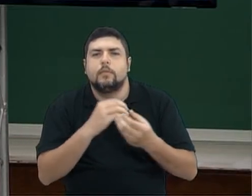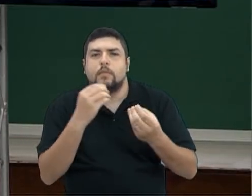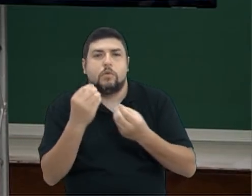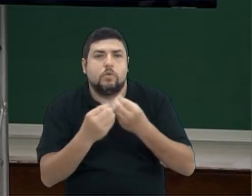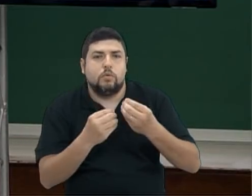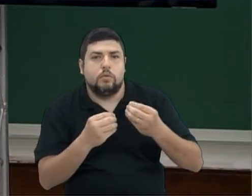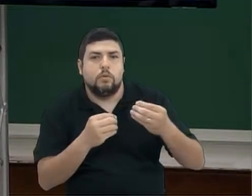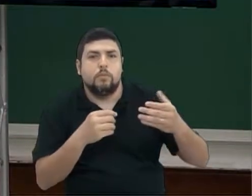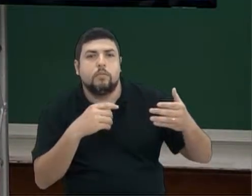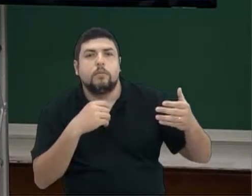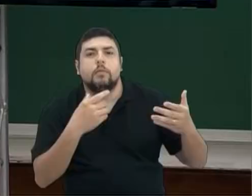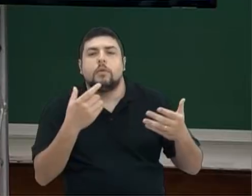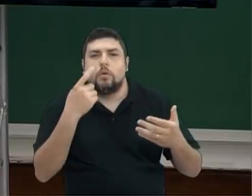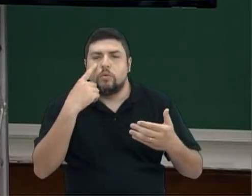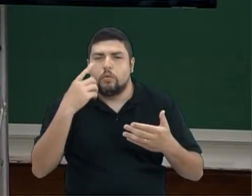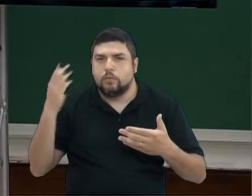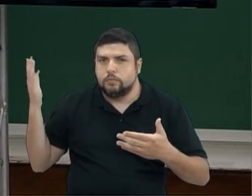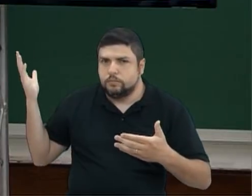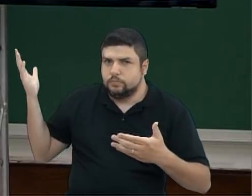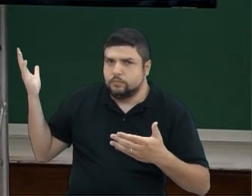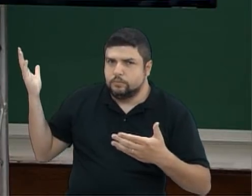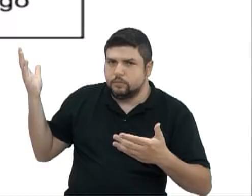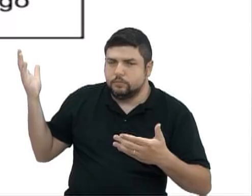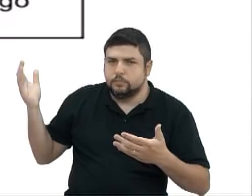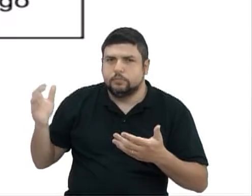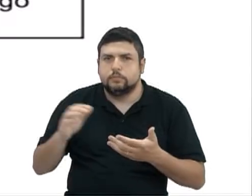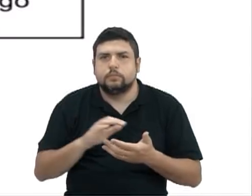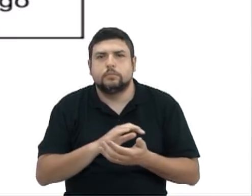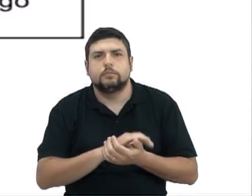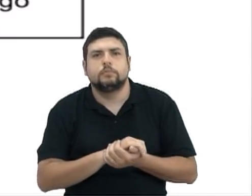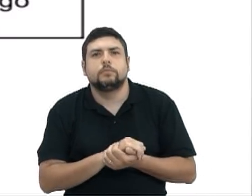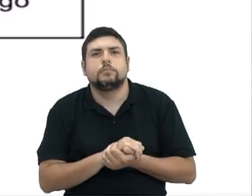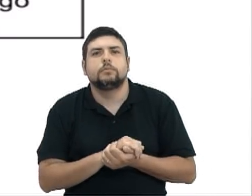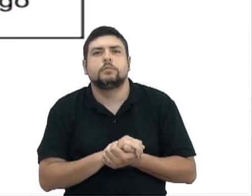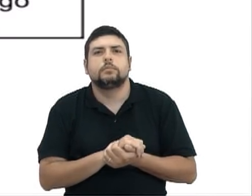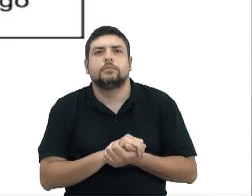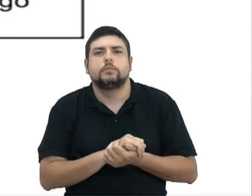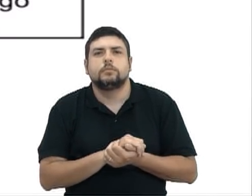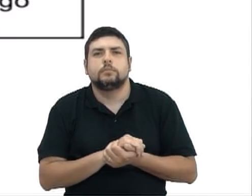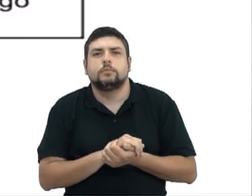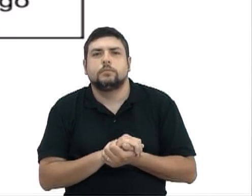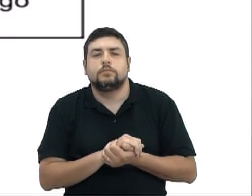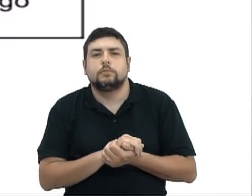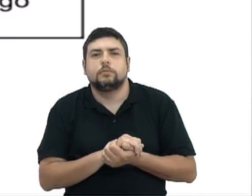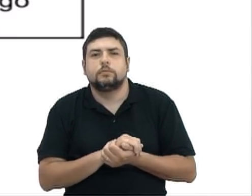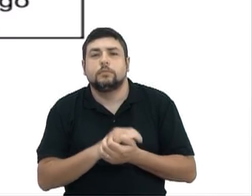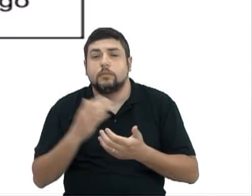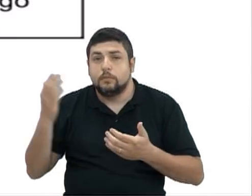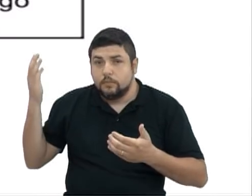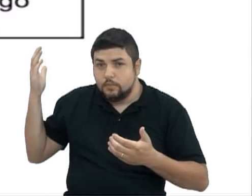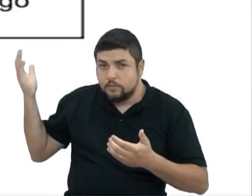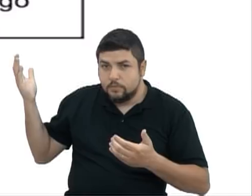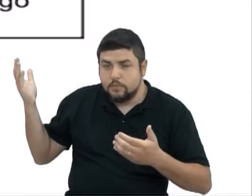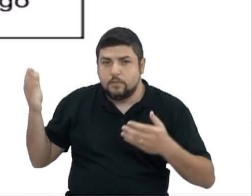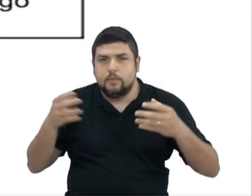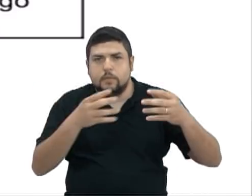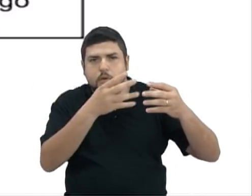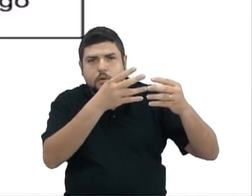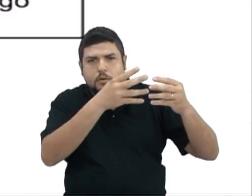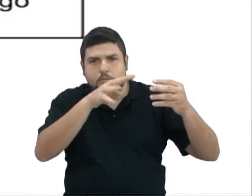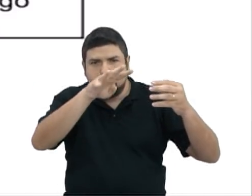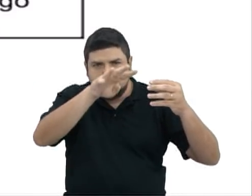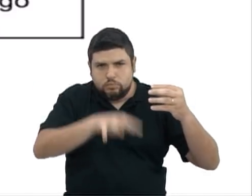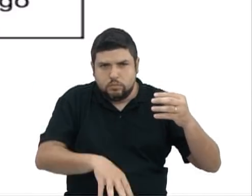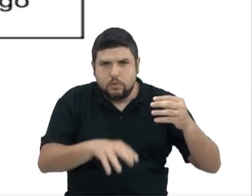do discurso. Querem ver? Olha só. Esse é um quadrinho que tem os pronomes pessoais do caso reto e